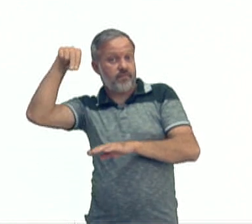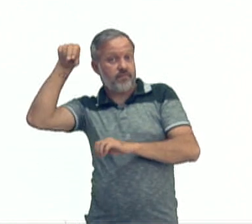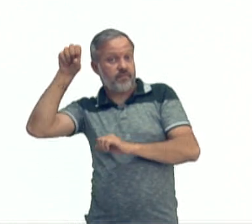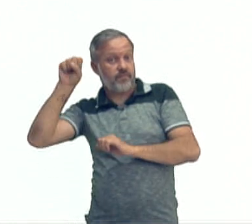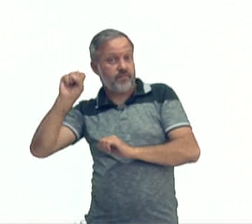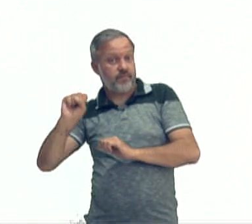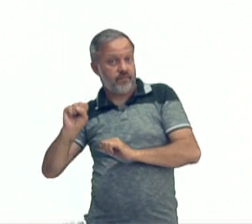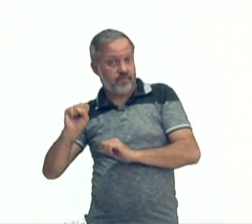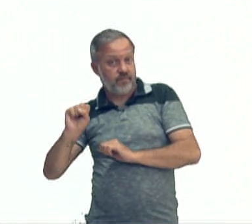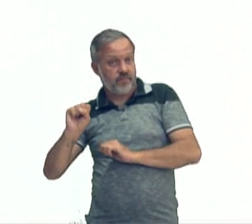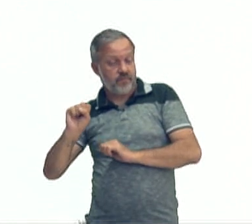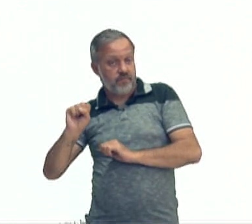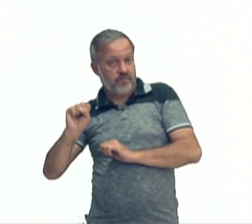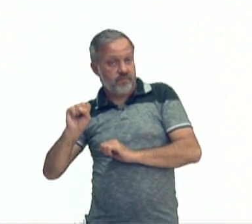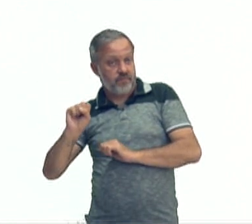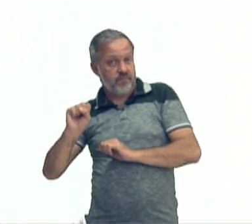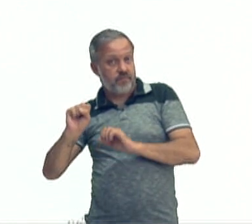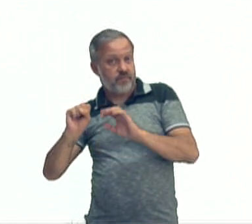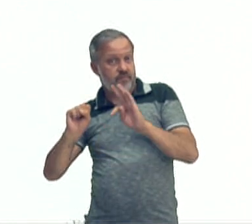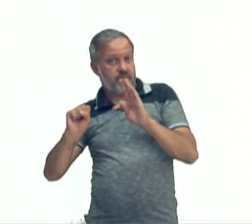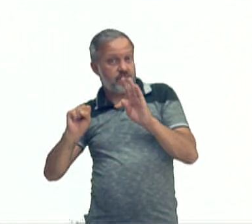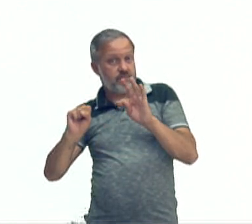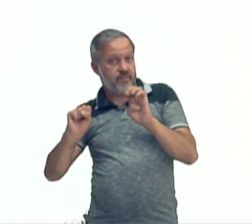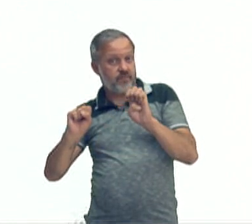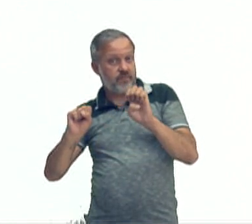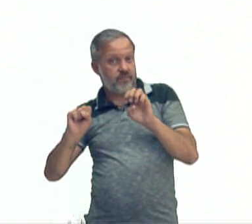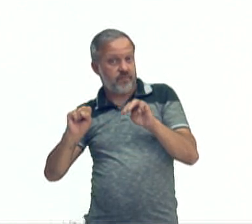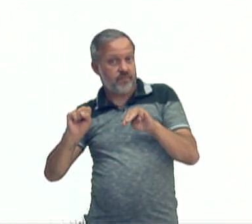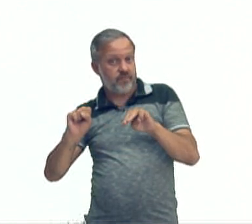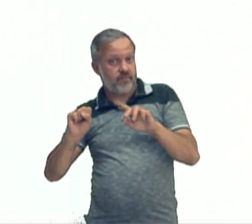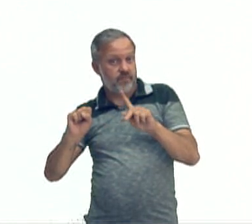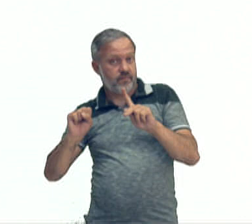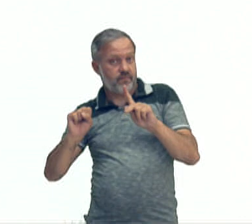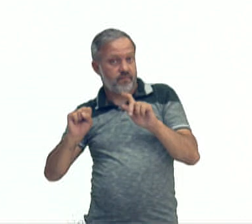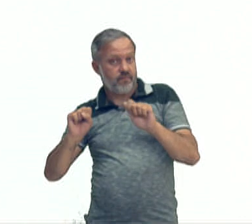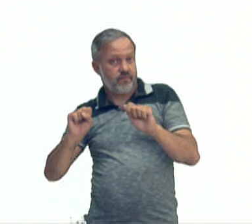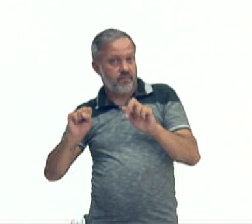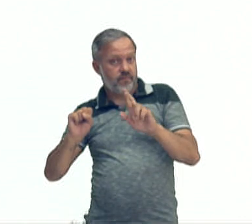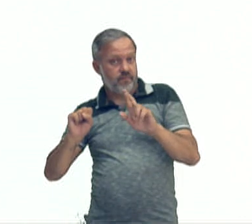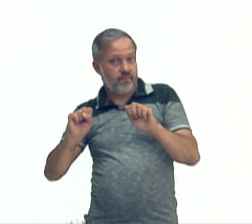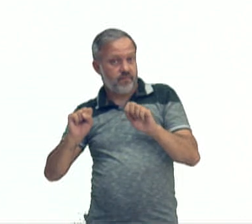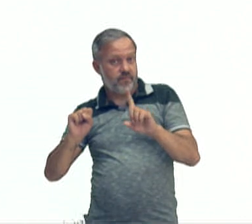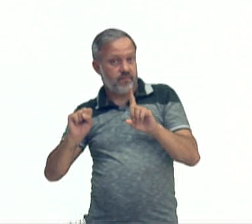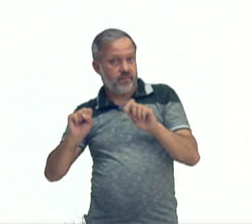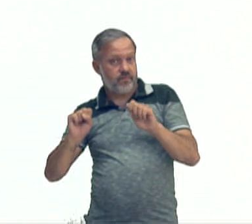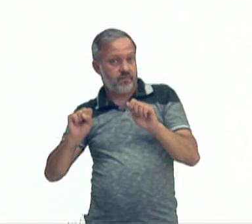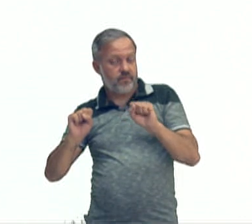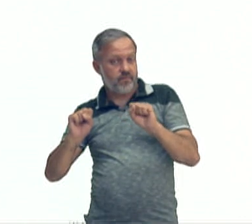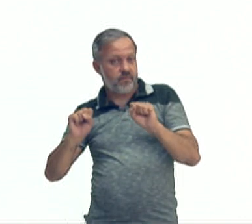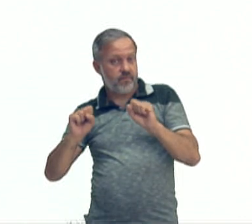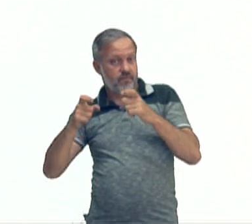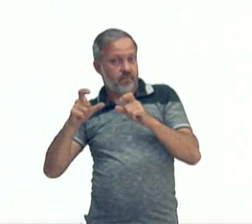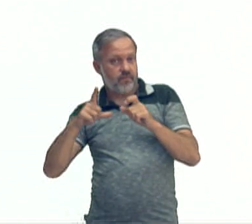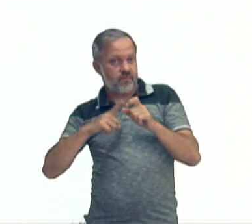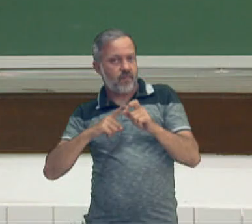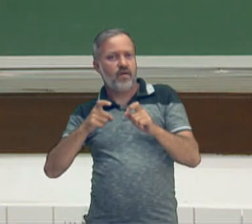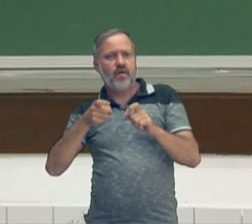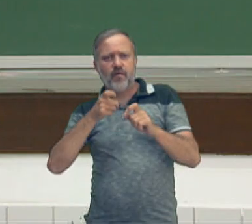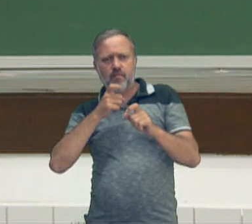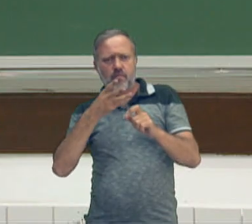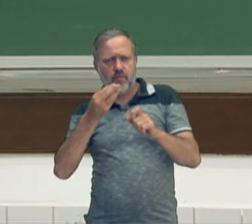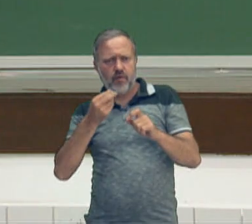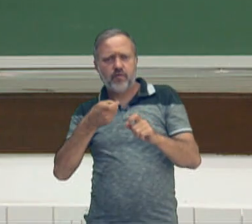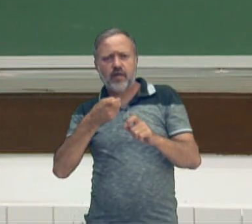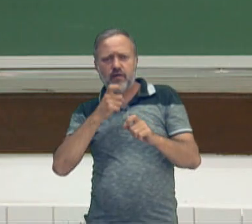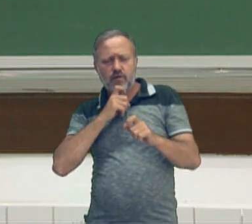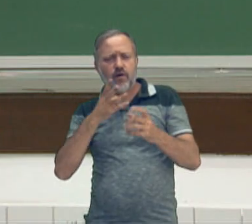países que estão nas zonas polares. Tudo isso a gente ainda vai estudar especificamente quando formos falar